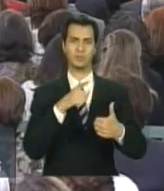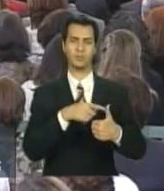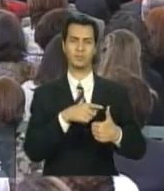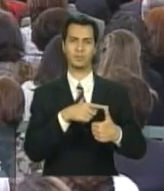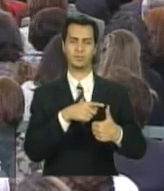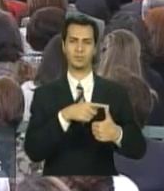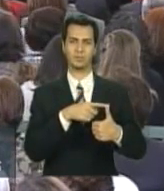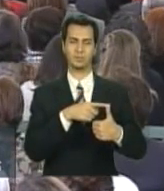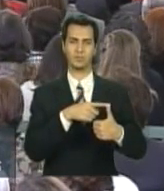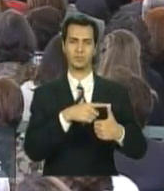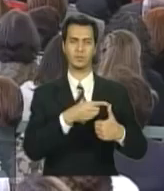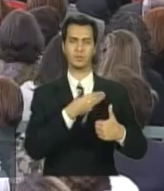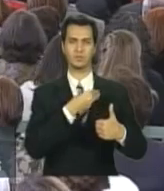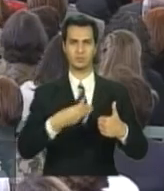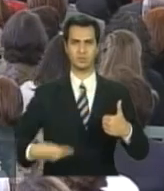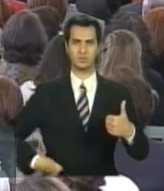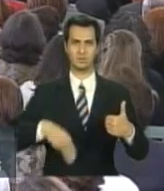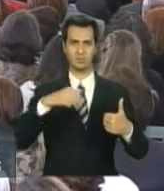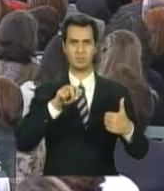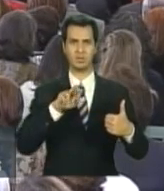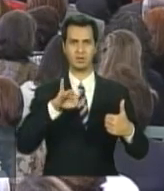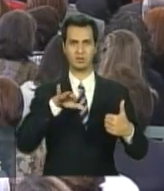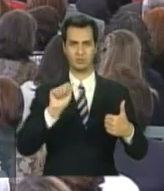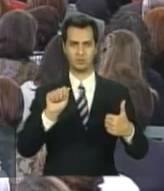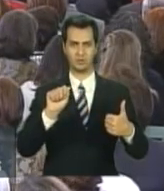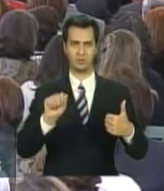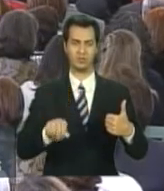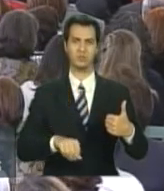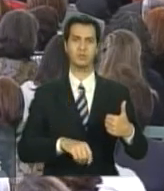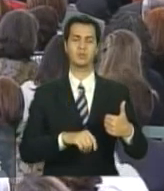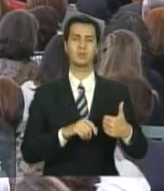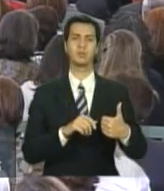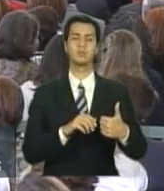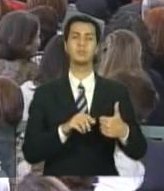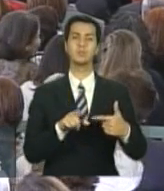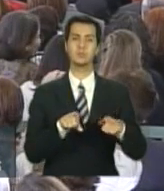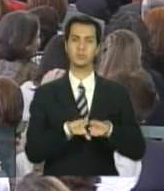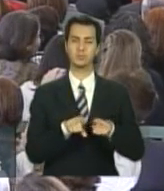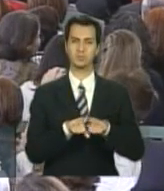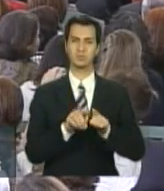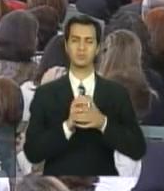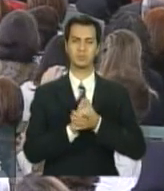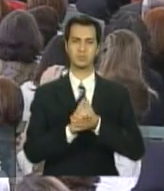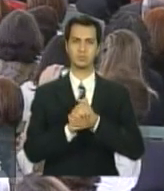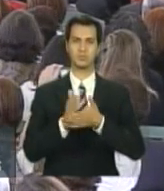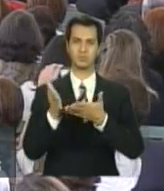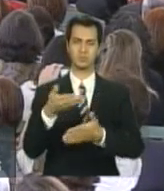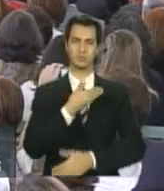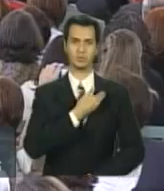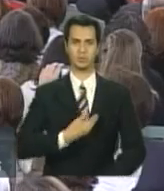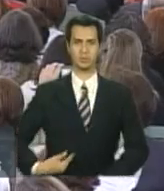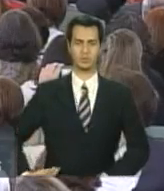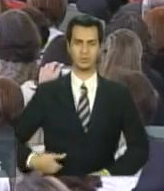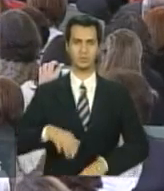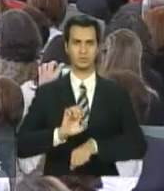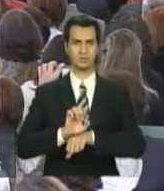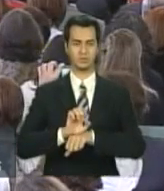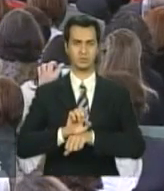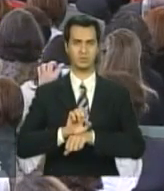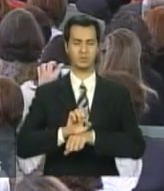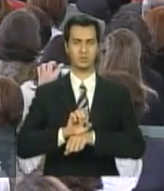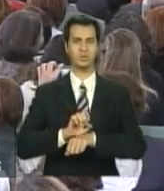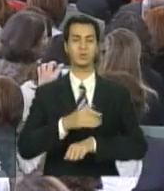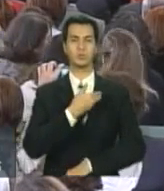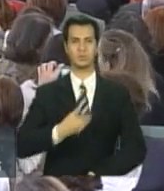Promoção da Igualdade Racial, Maria do Rosário, dos Direitos Humanos. Queria saudar o governador Agnello Rossi,